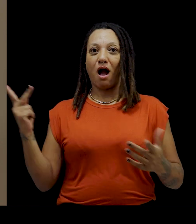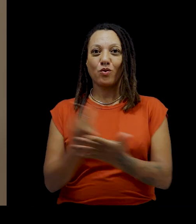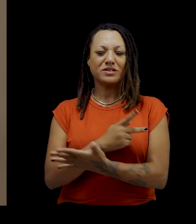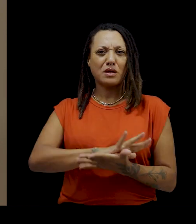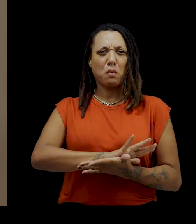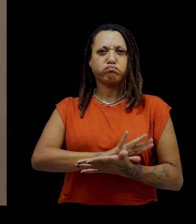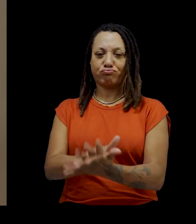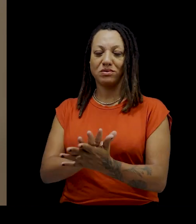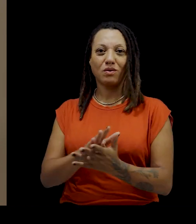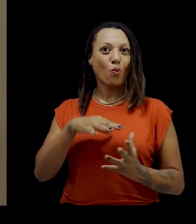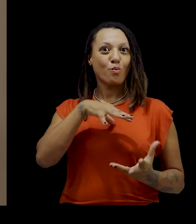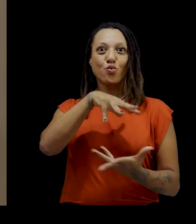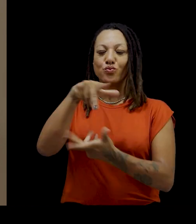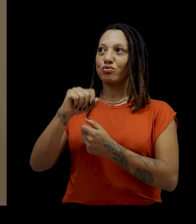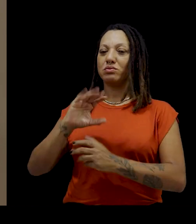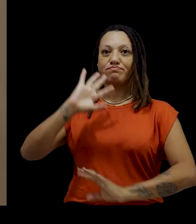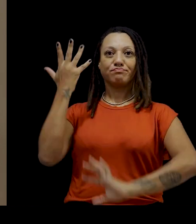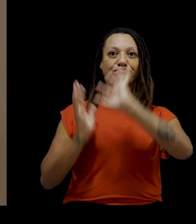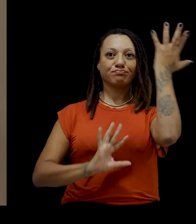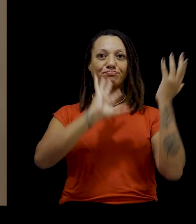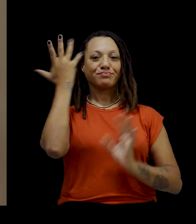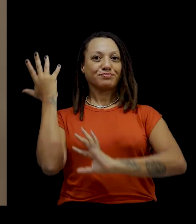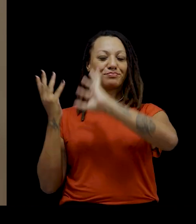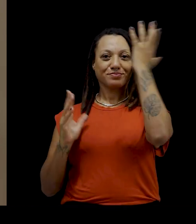dessa coisa avassaladora, né, que é o mundo. Então, acho que